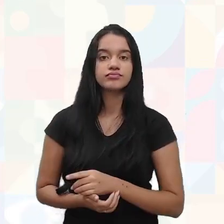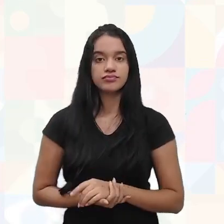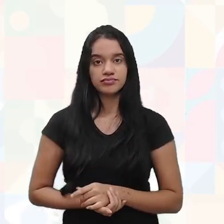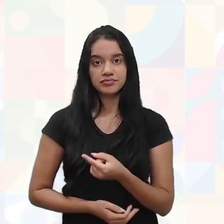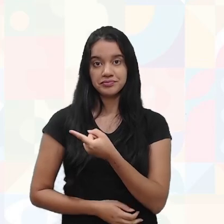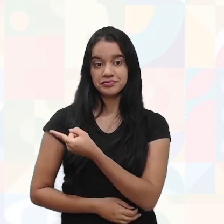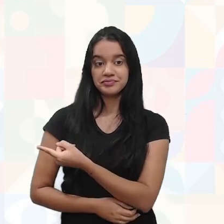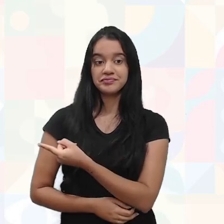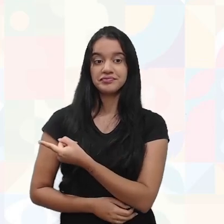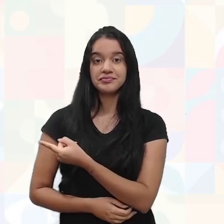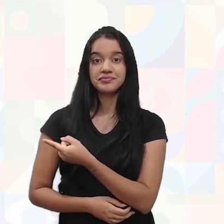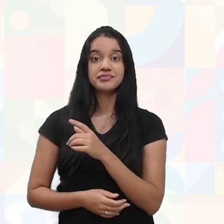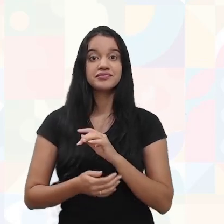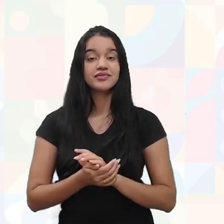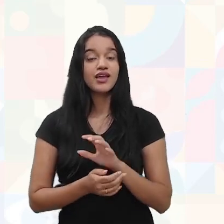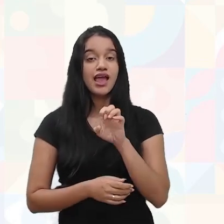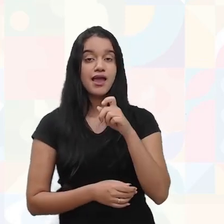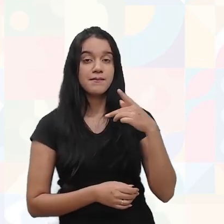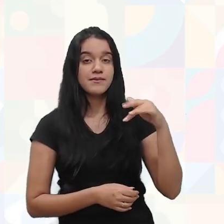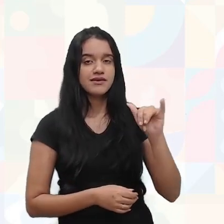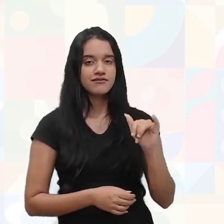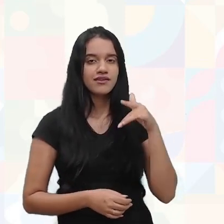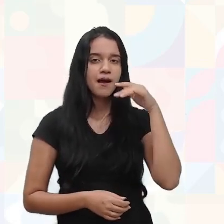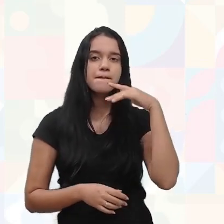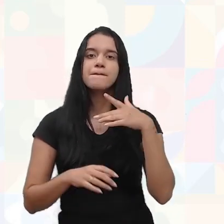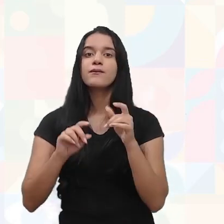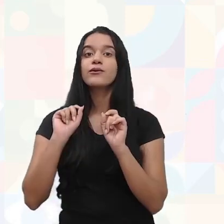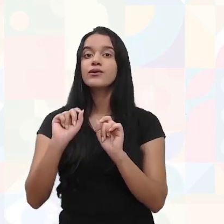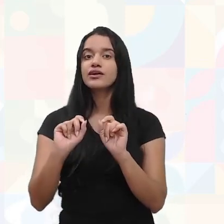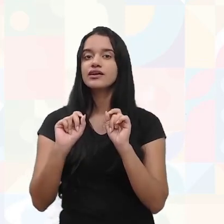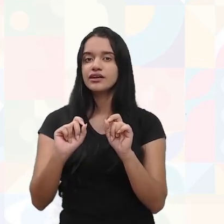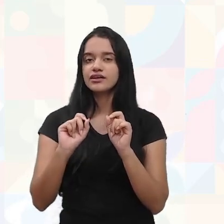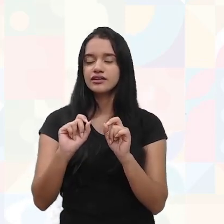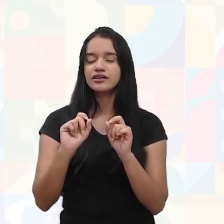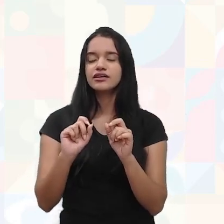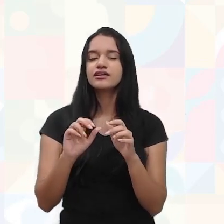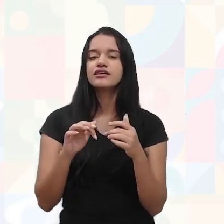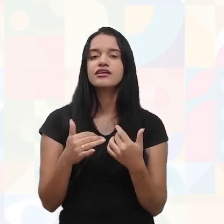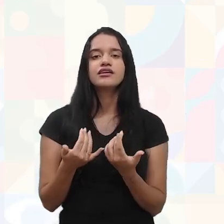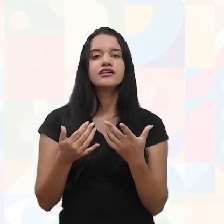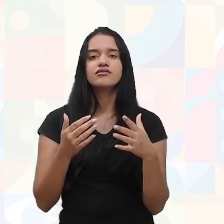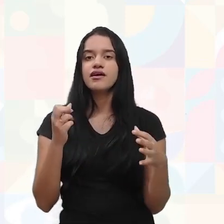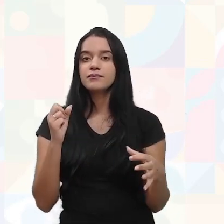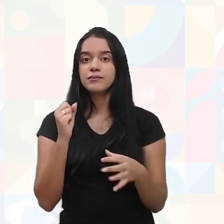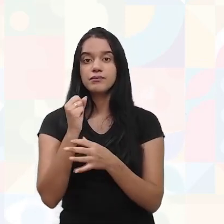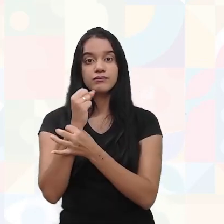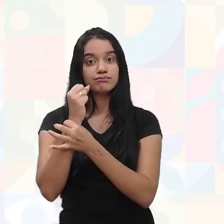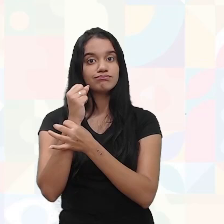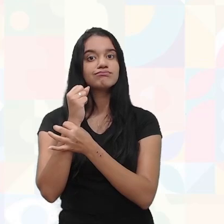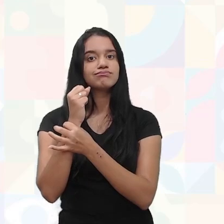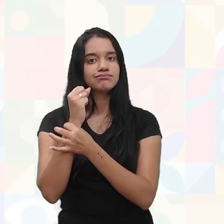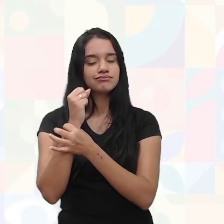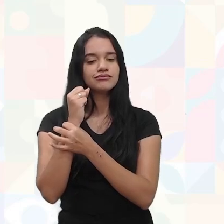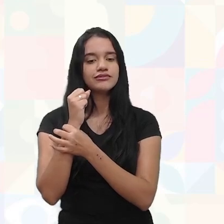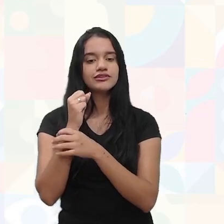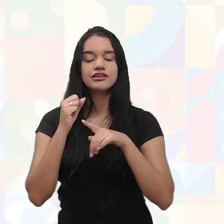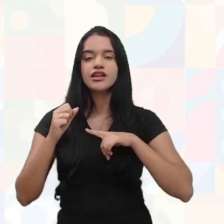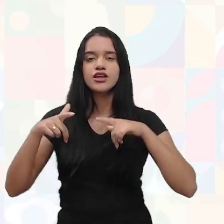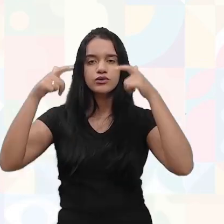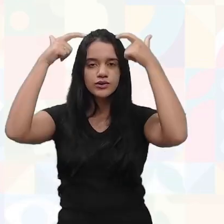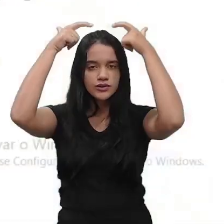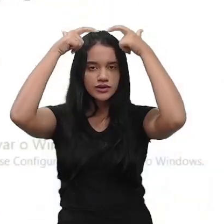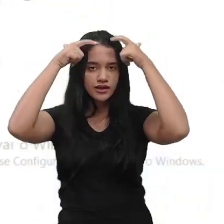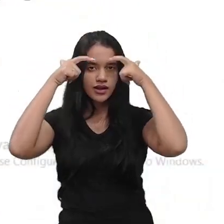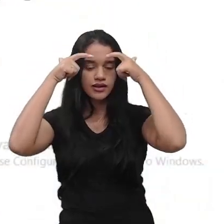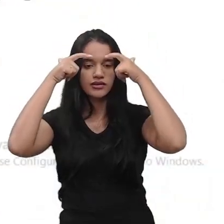equipamento, um único EPI, que vai proteger o trabalhador, né, de vários riscos. Temos aqui o capacete